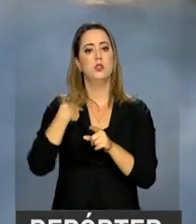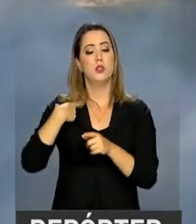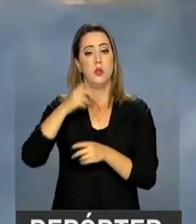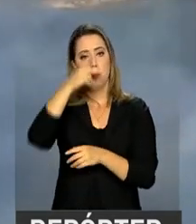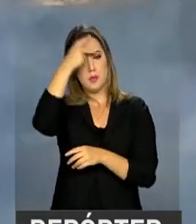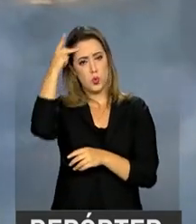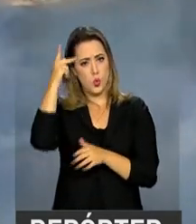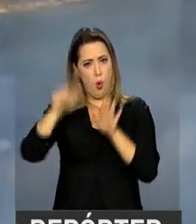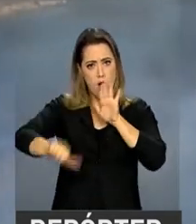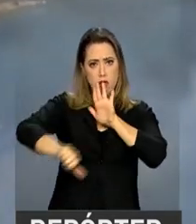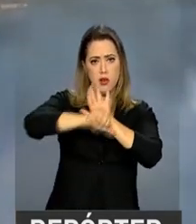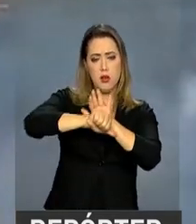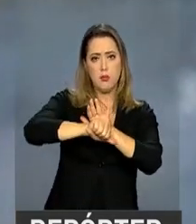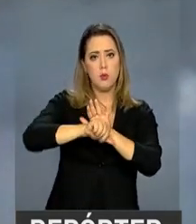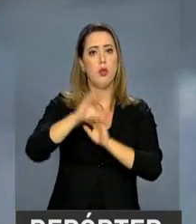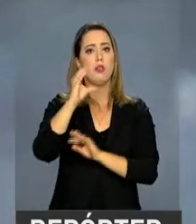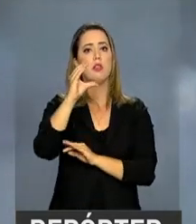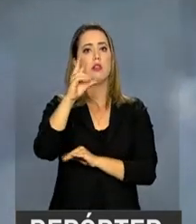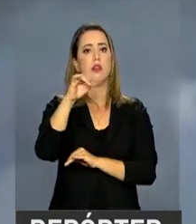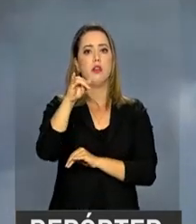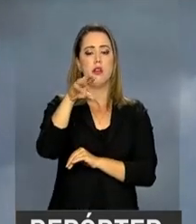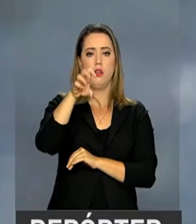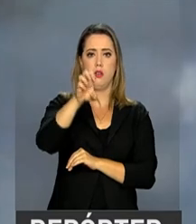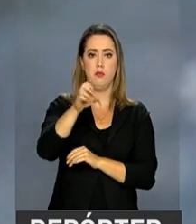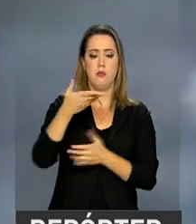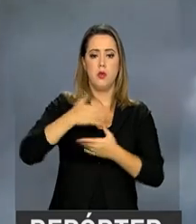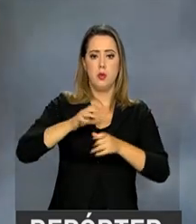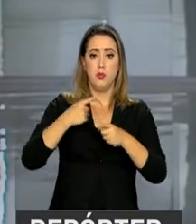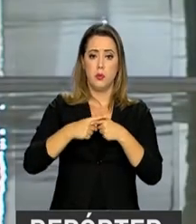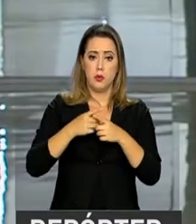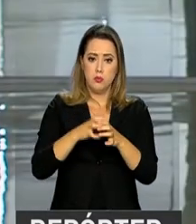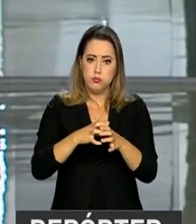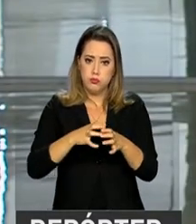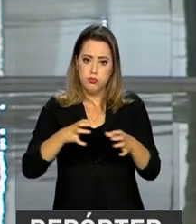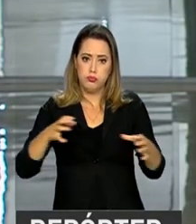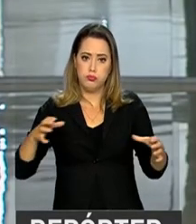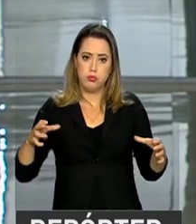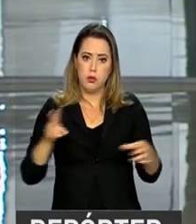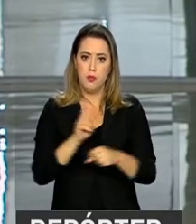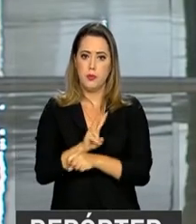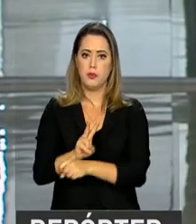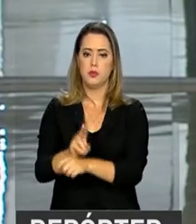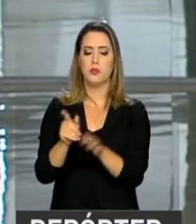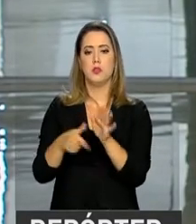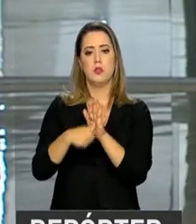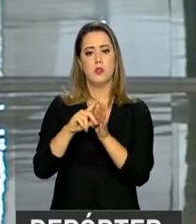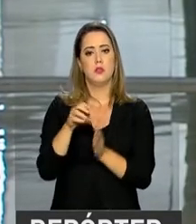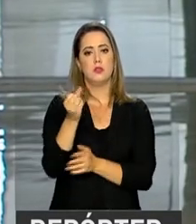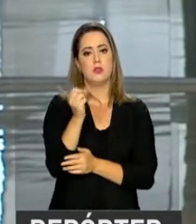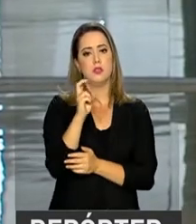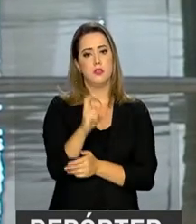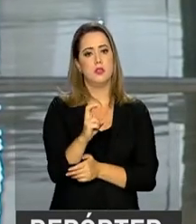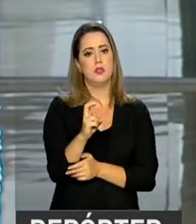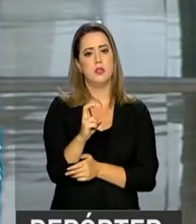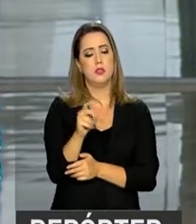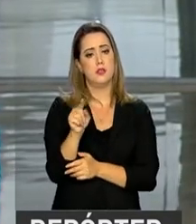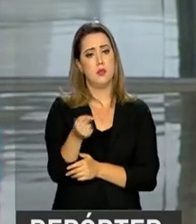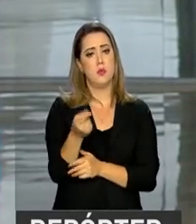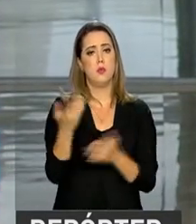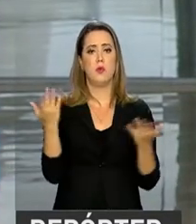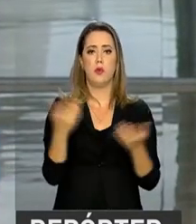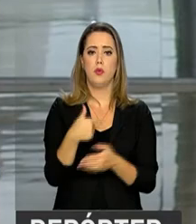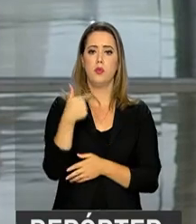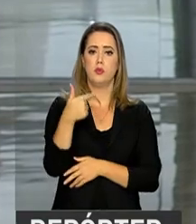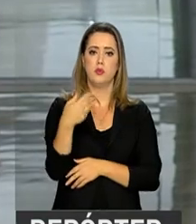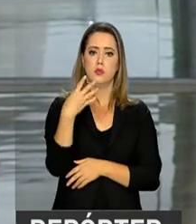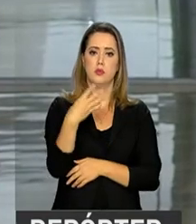já que o parque passou por um processo de ampliação da área de 65 mil para 240